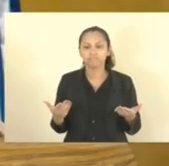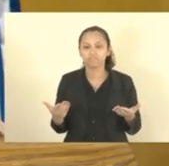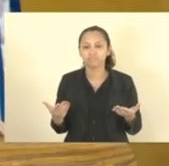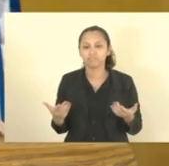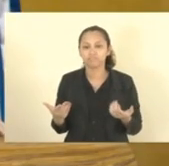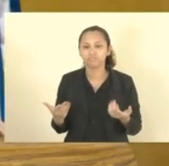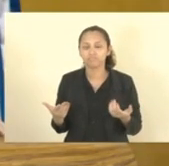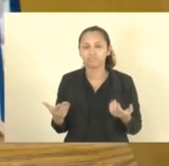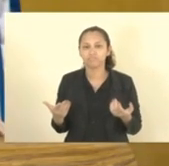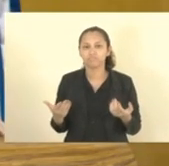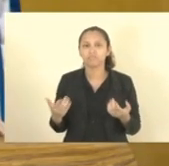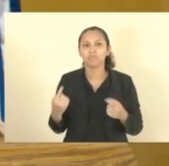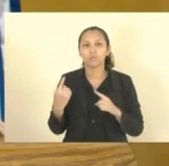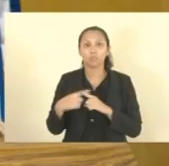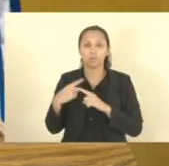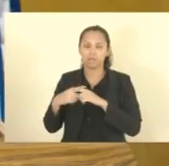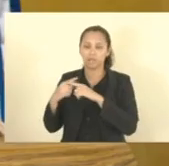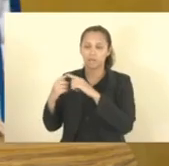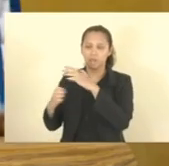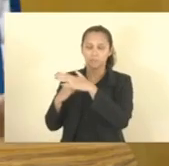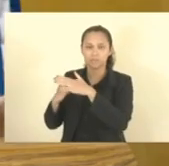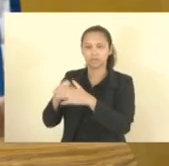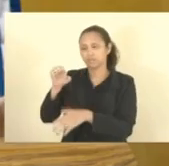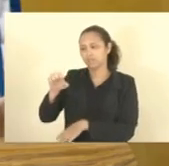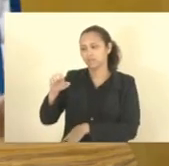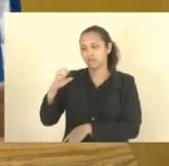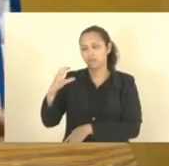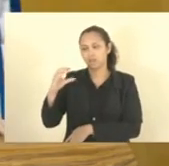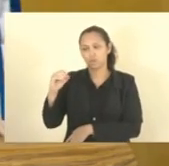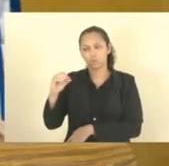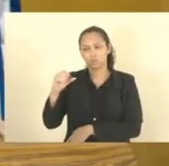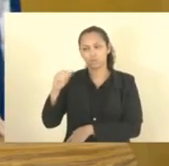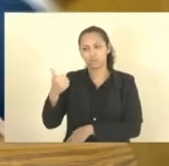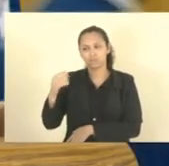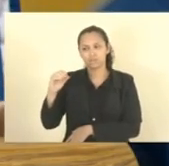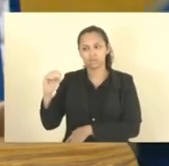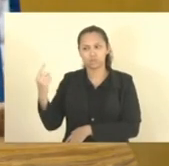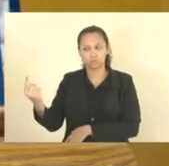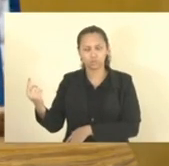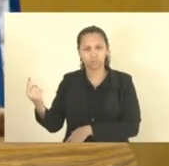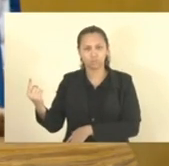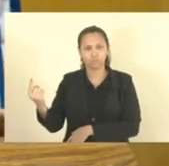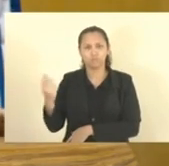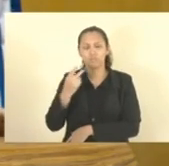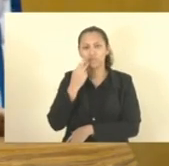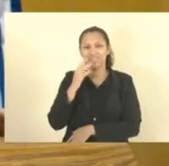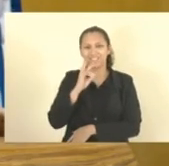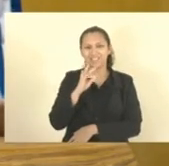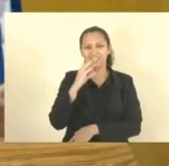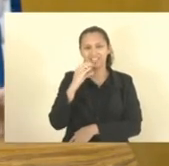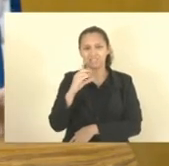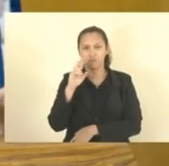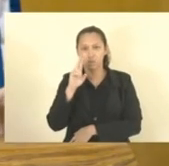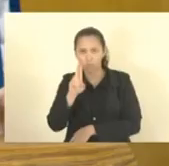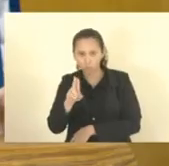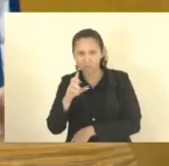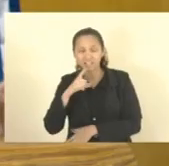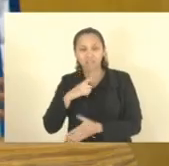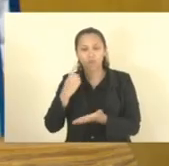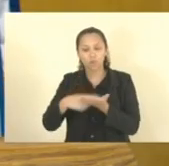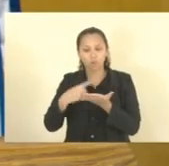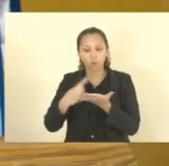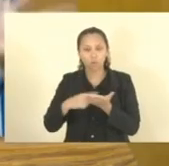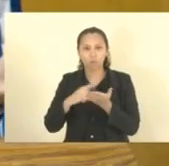da Eco-101, que o TCU firmou um acordo de